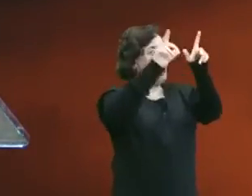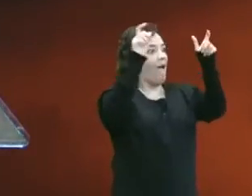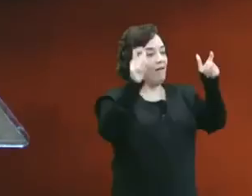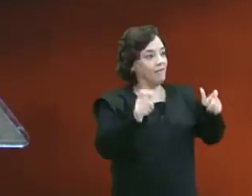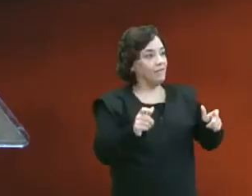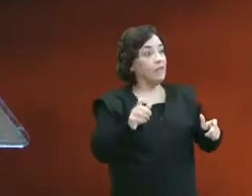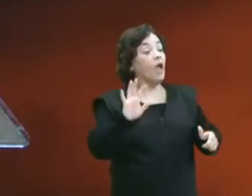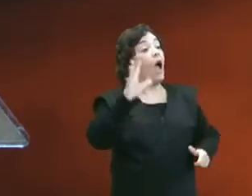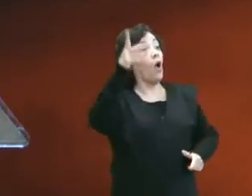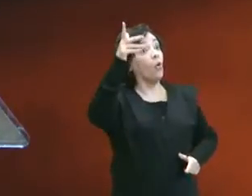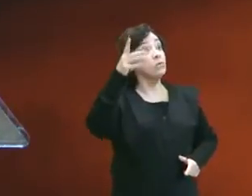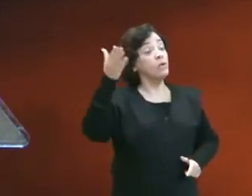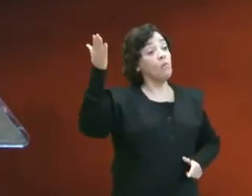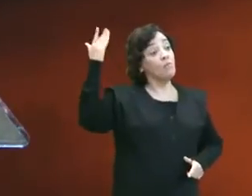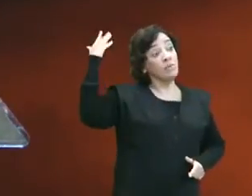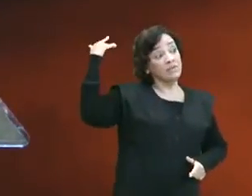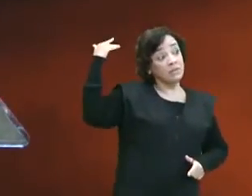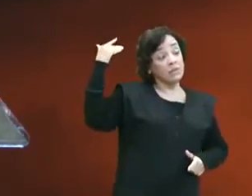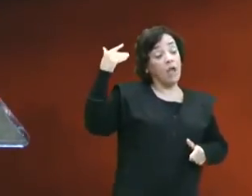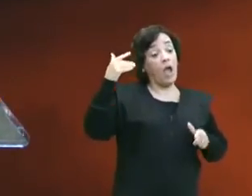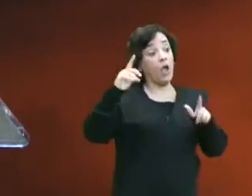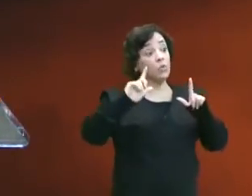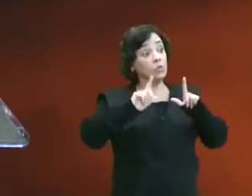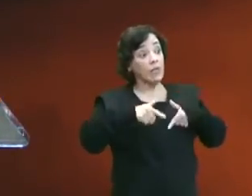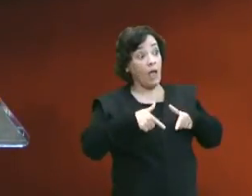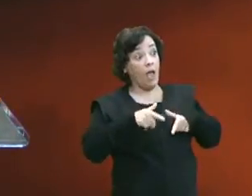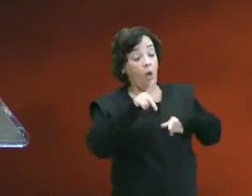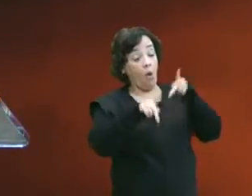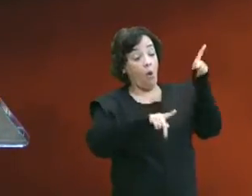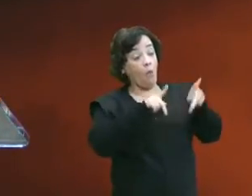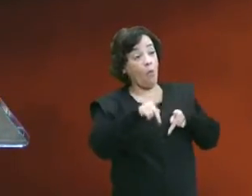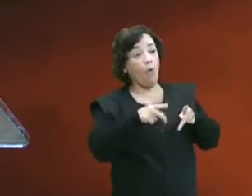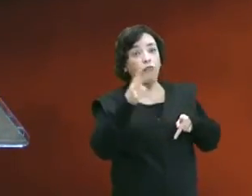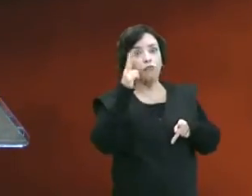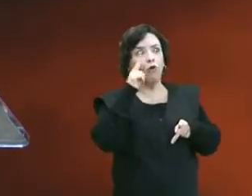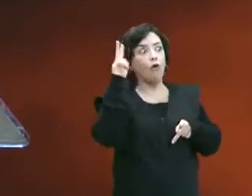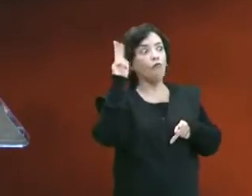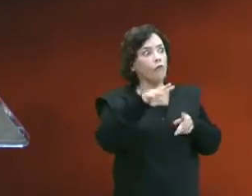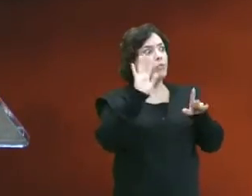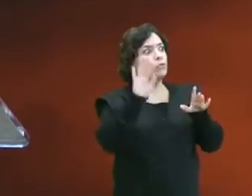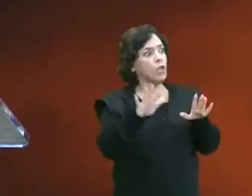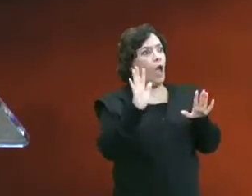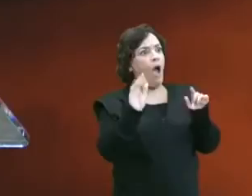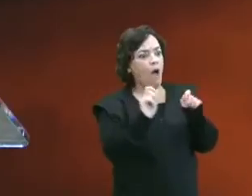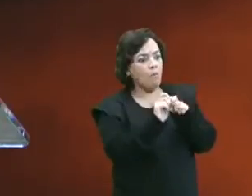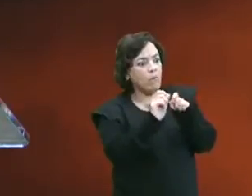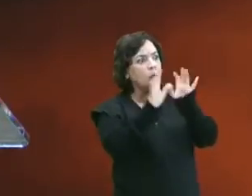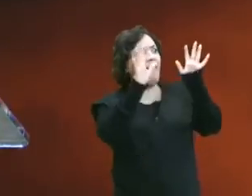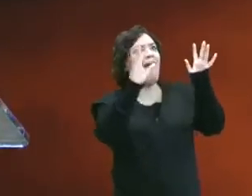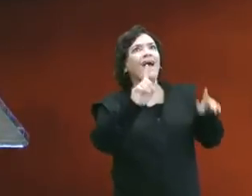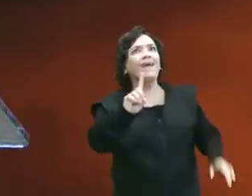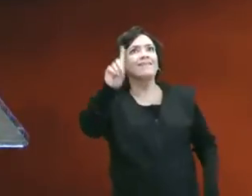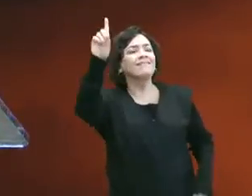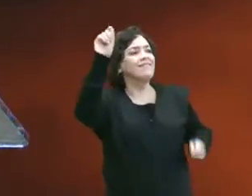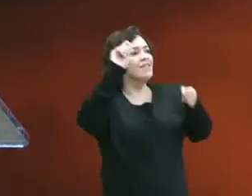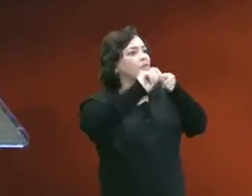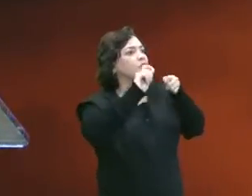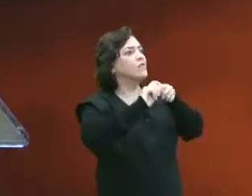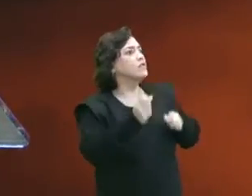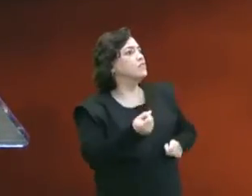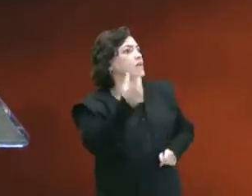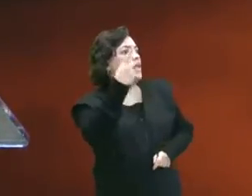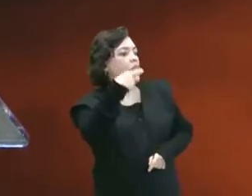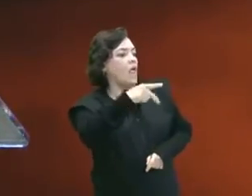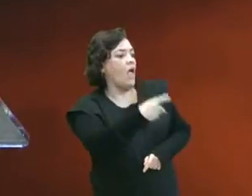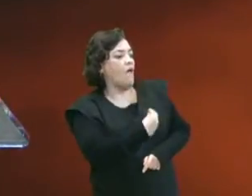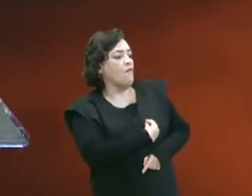aconteceu o mesmo na casa de Israel. Nós temos estudado essas manifestações incomuns da parte do Senhor na vida de